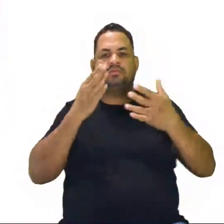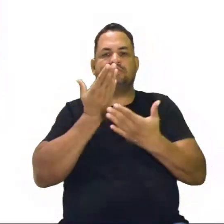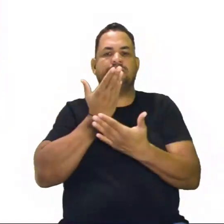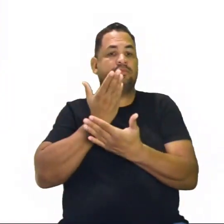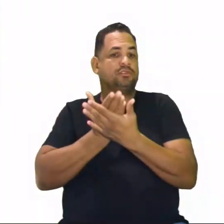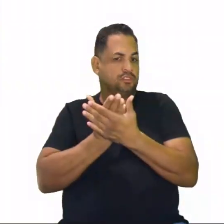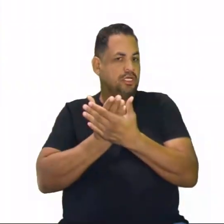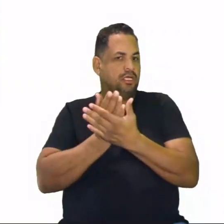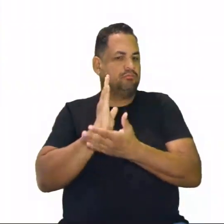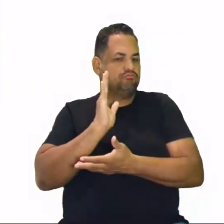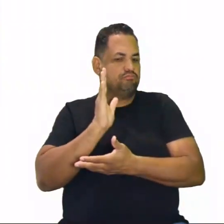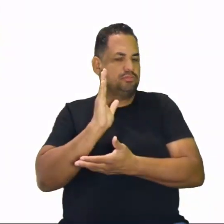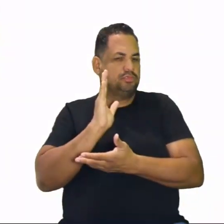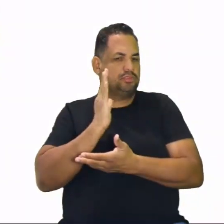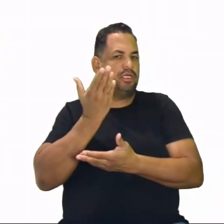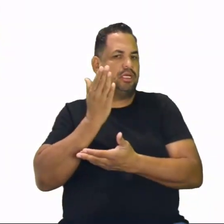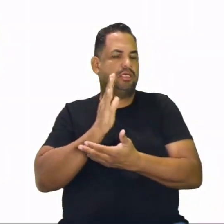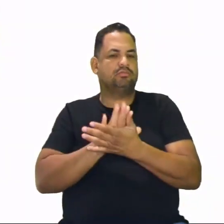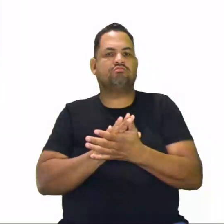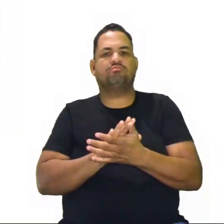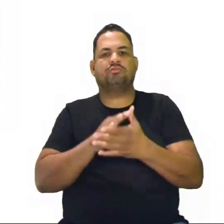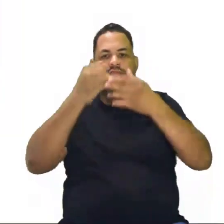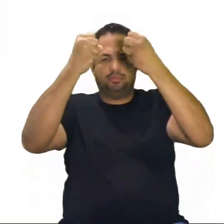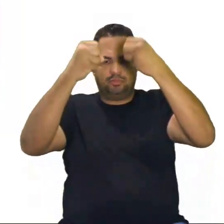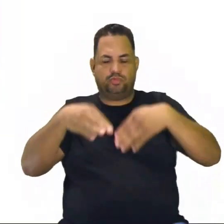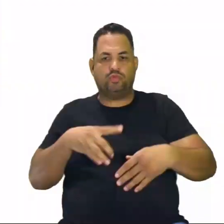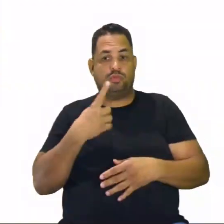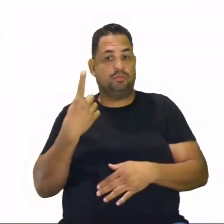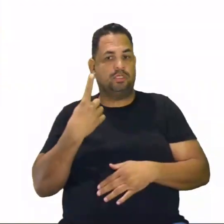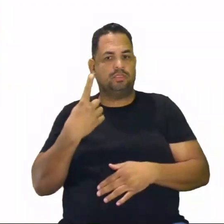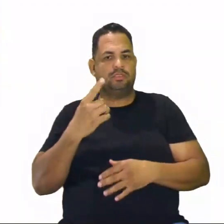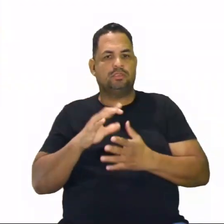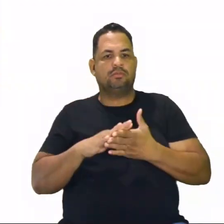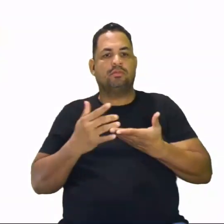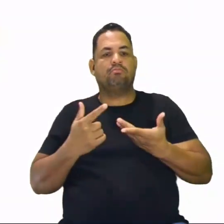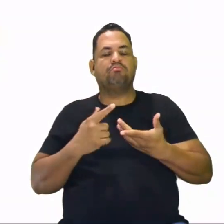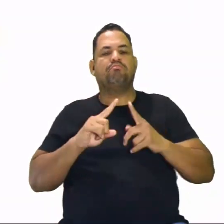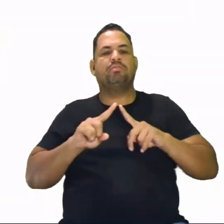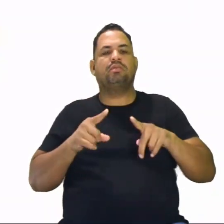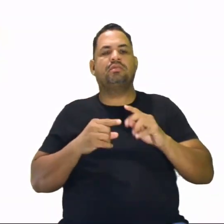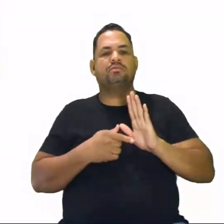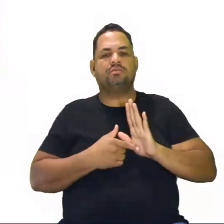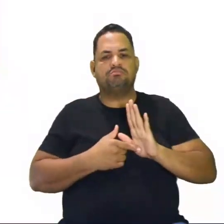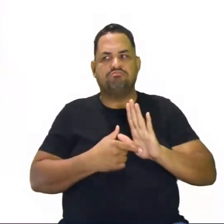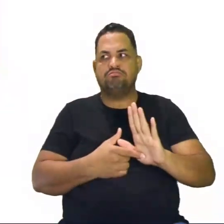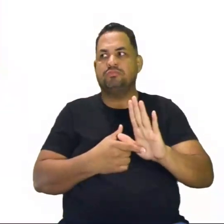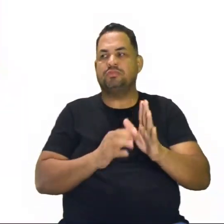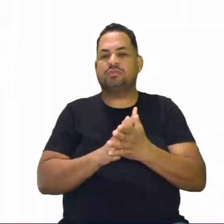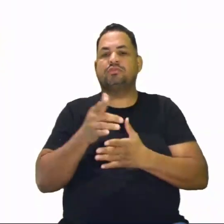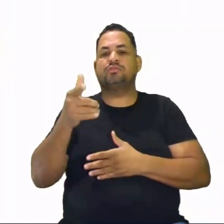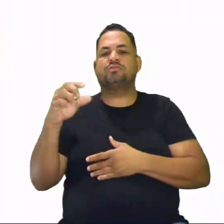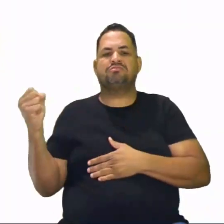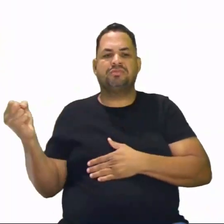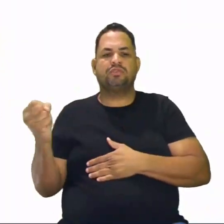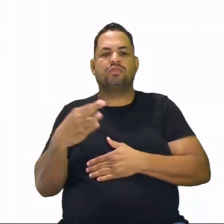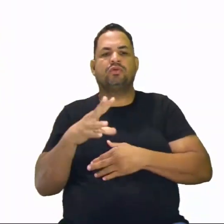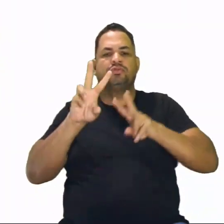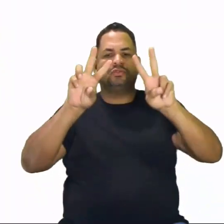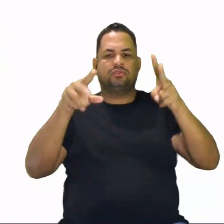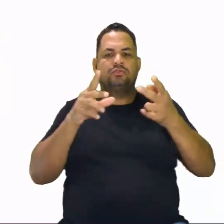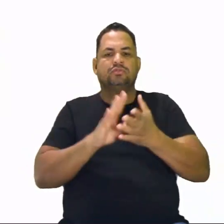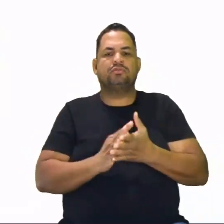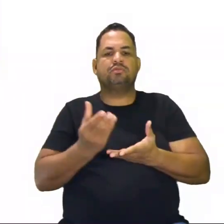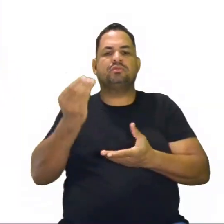já tratou na aula anterior, na parte 1, mas nós vamos trazer algumas questões novas aí sobre